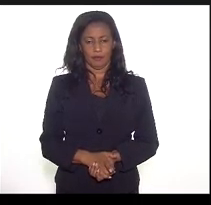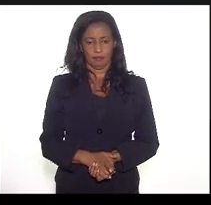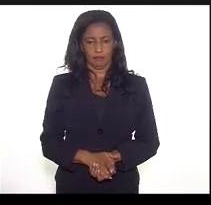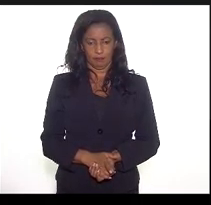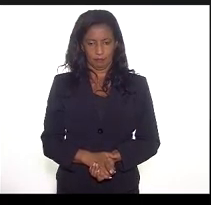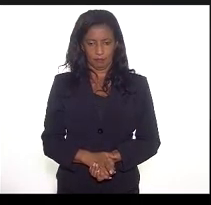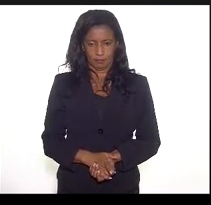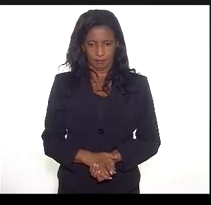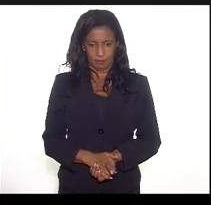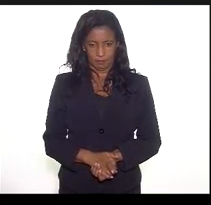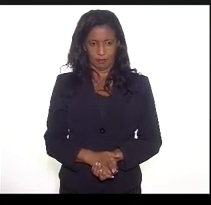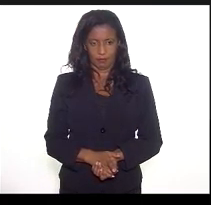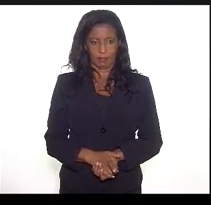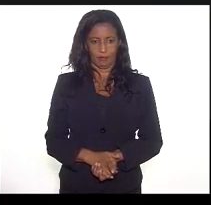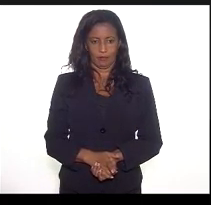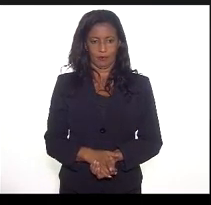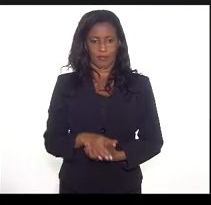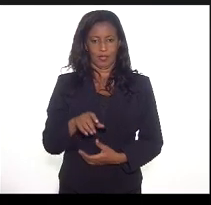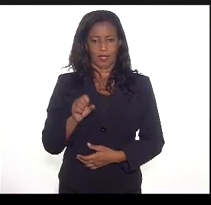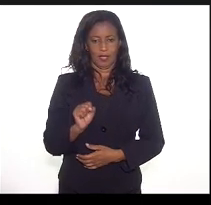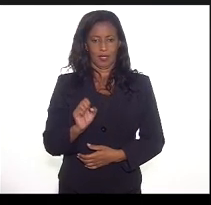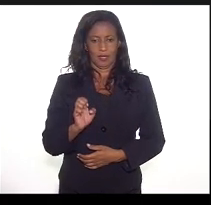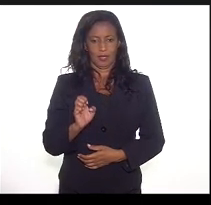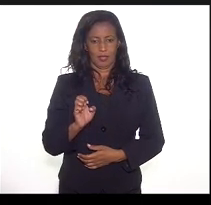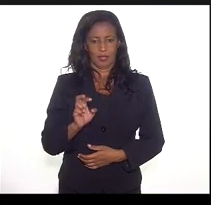Mink. Para declarar a voz, deputado Flávio Serafini.